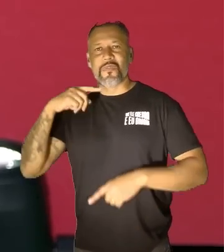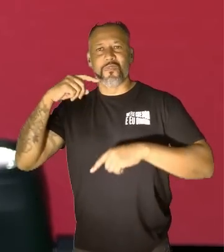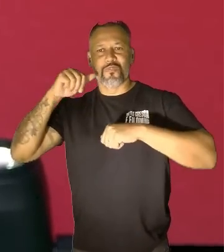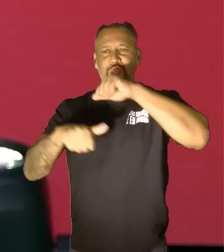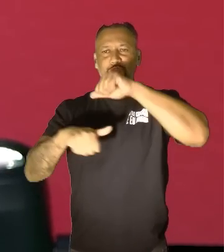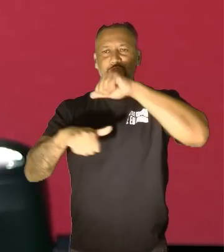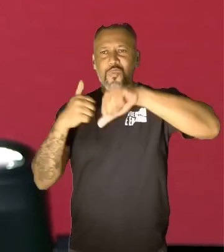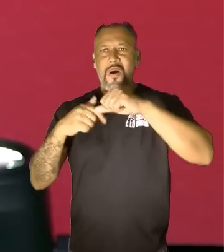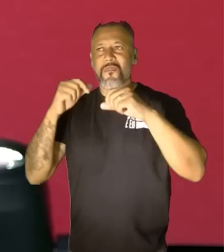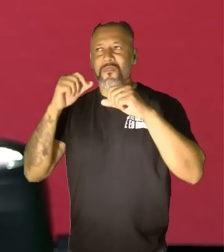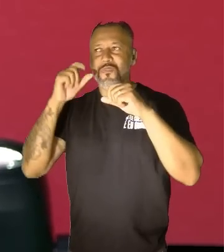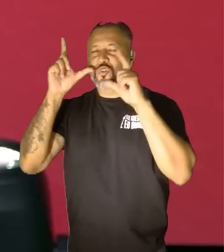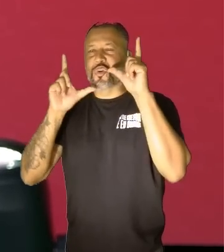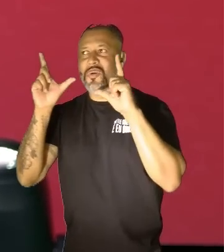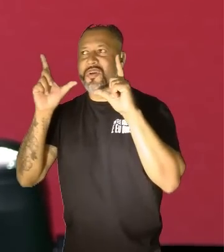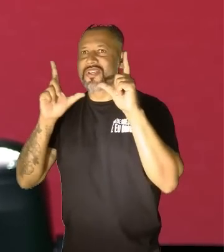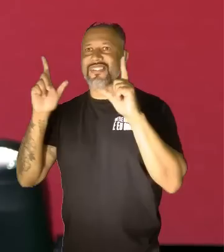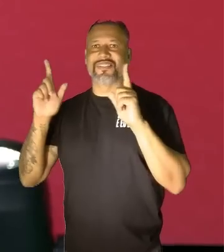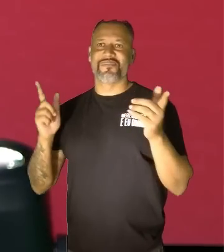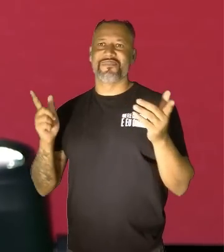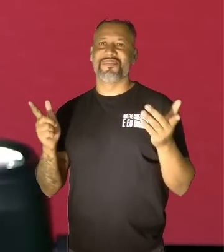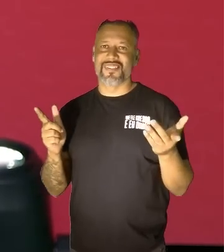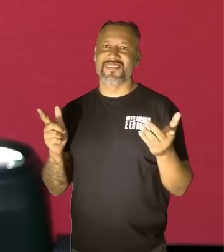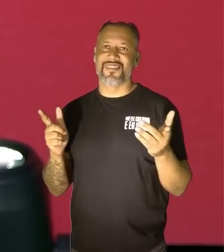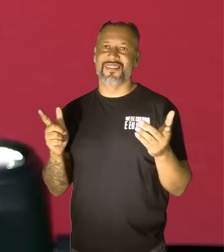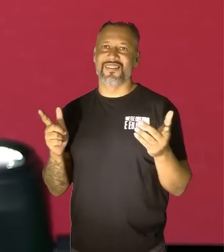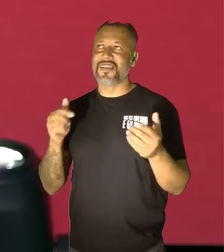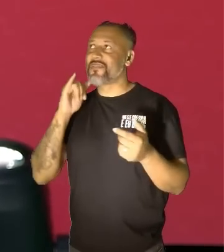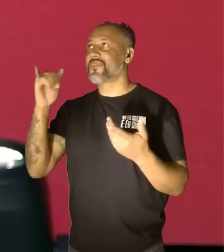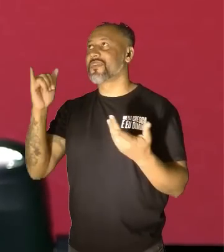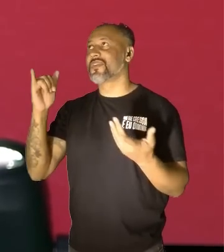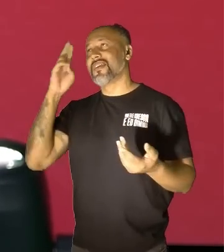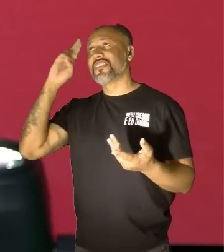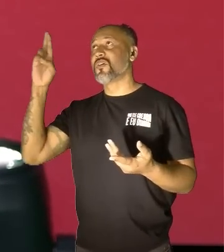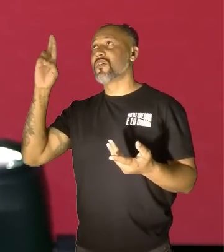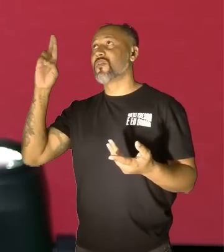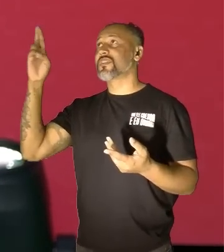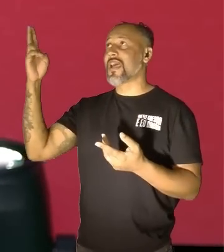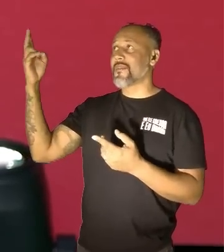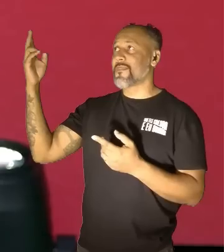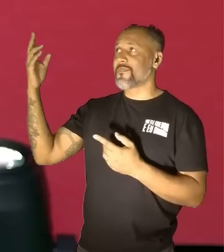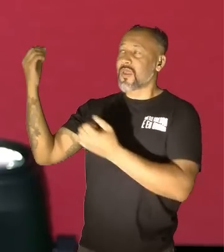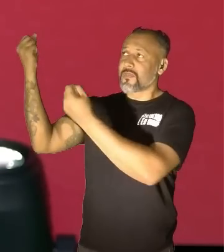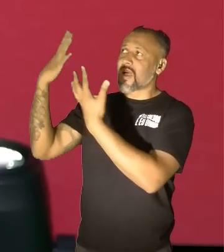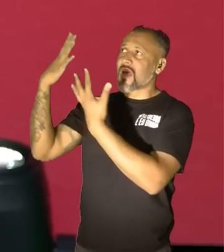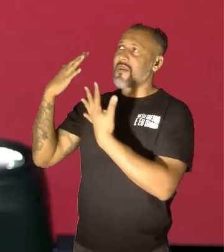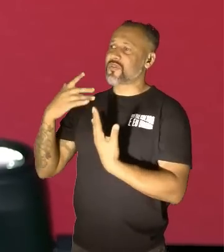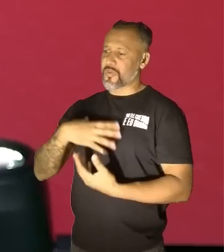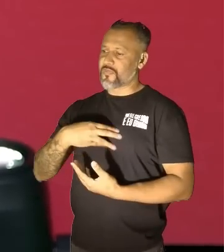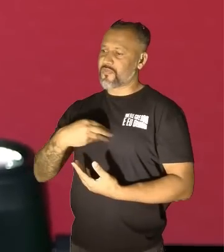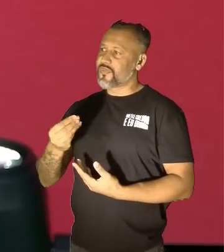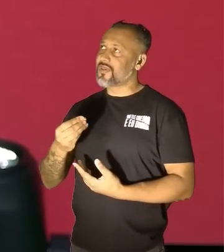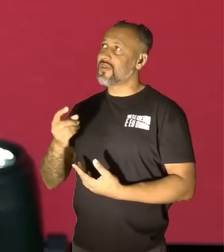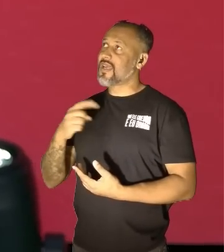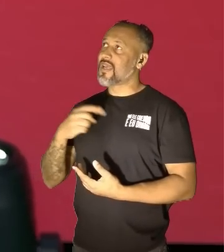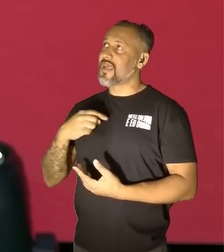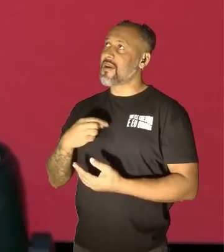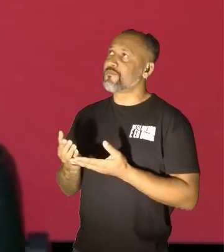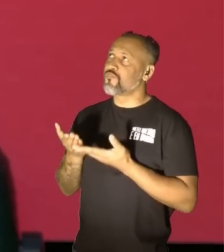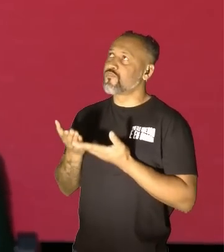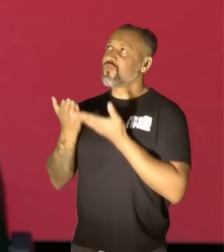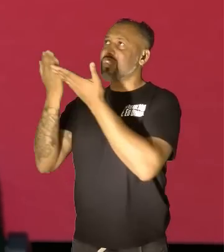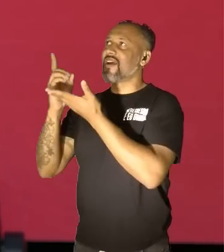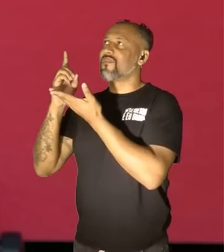feliz. E ela diz: se o Senhor me der um filho, esse filho será para a tua glória. Essa criança vai te